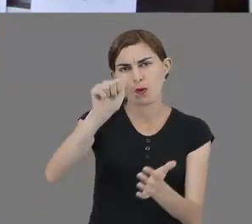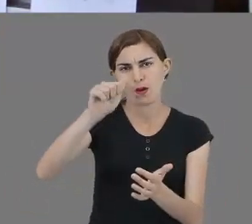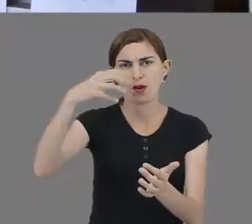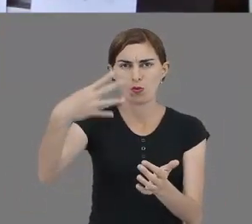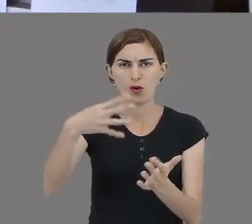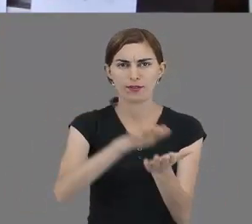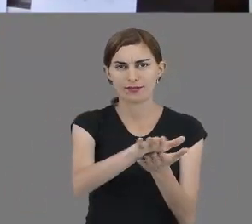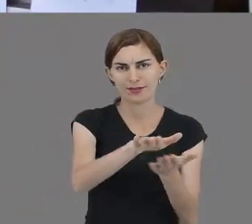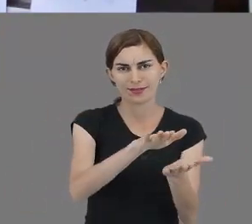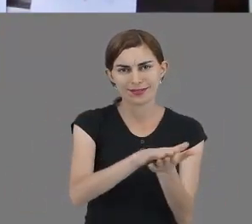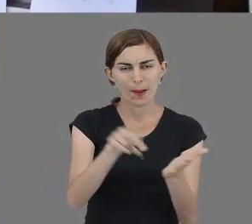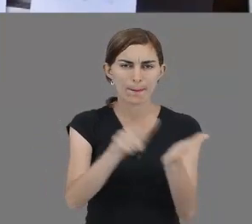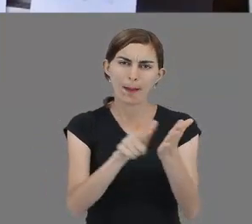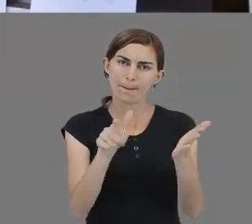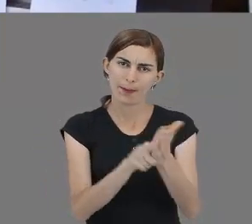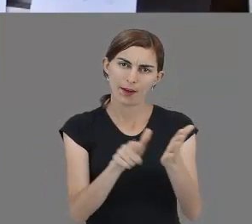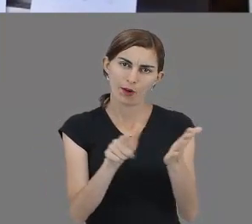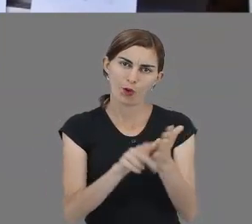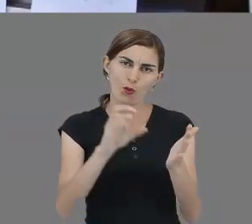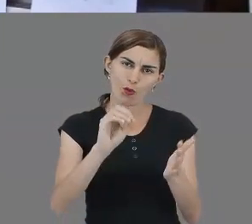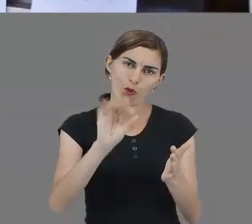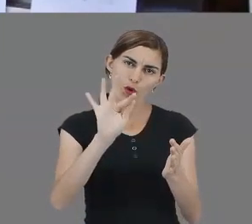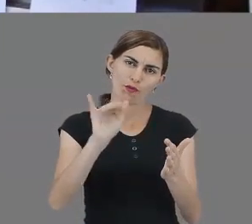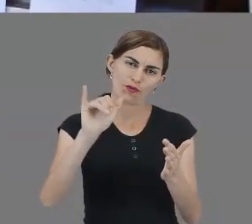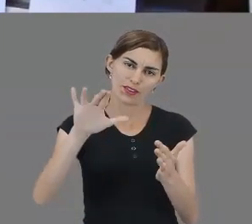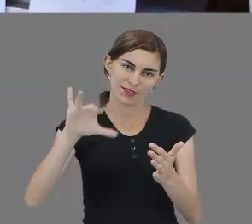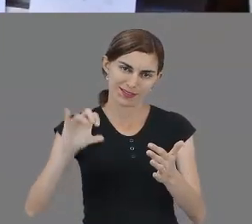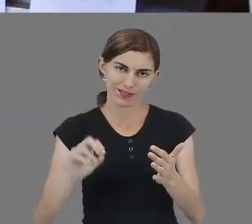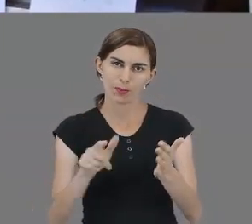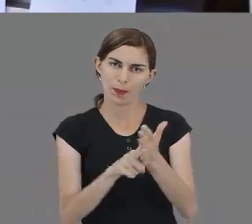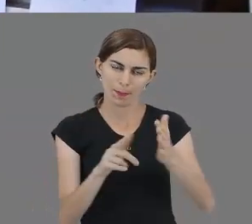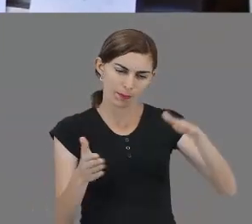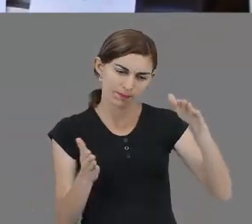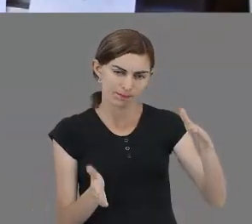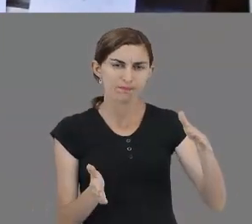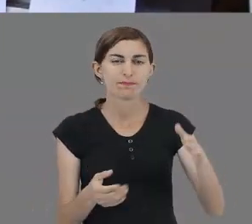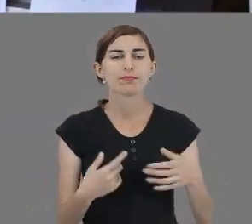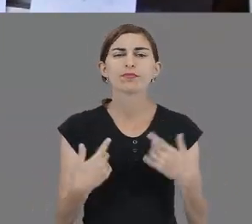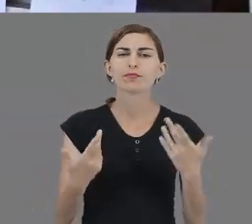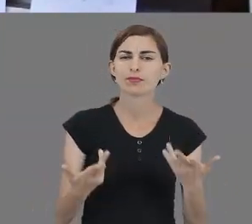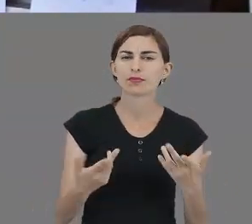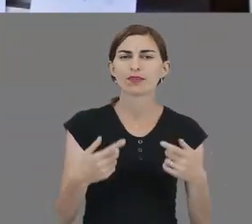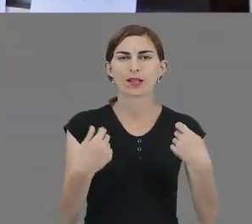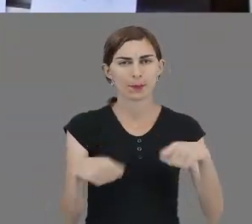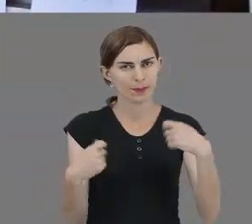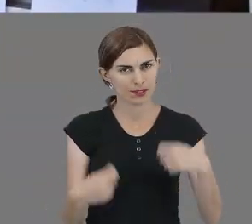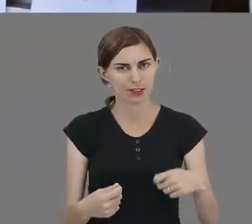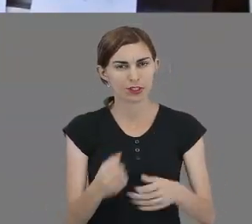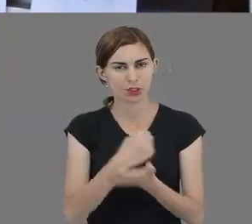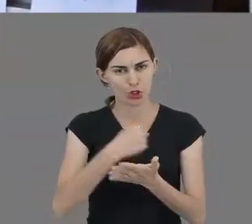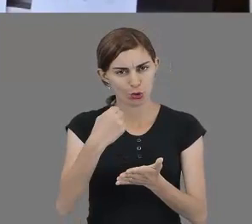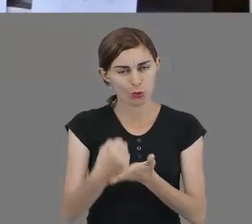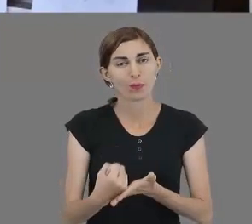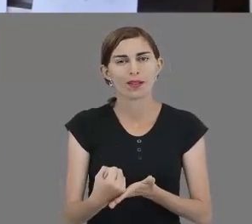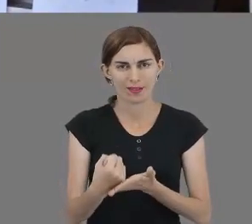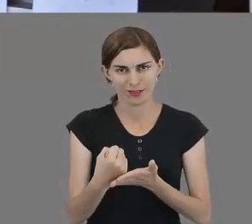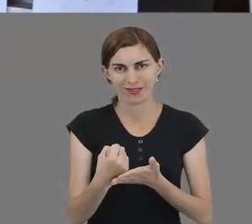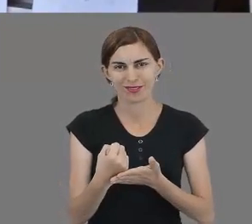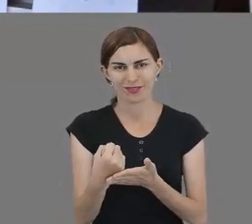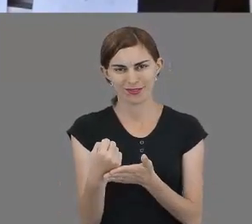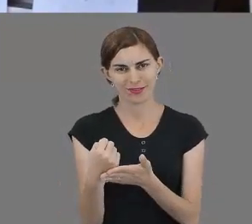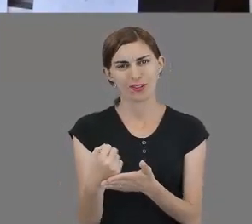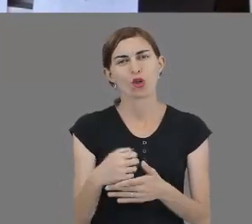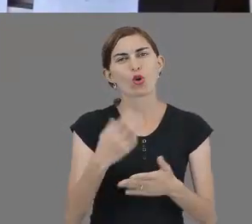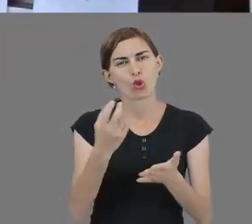A4, que nós, uma aquisição recente da Secretaria de Educação. Primeiro disso, você tem que estar com o documento hábil em